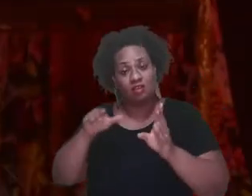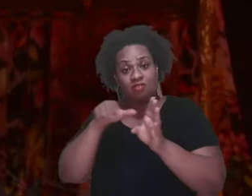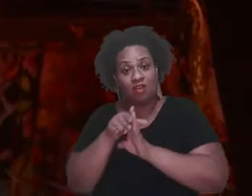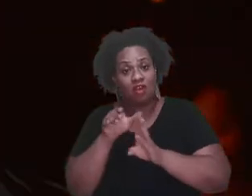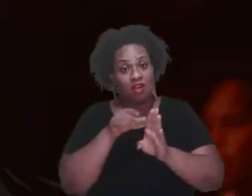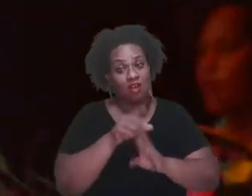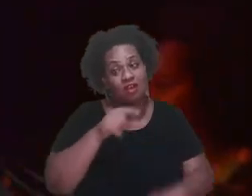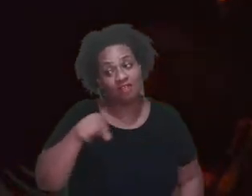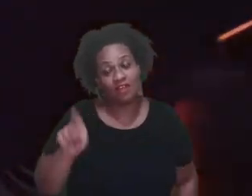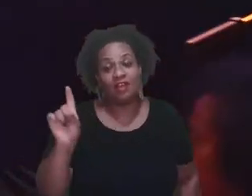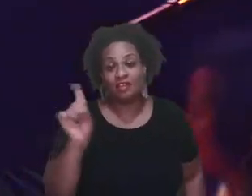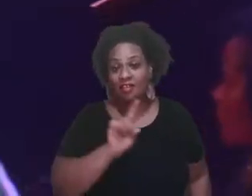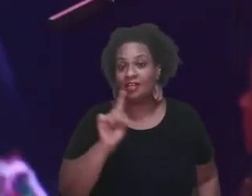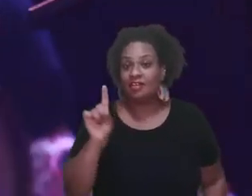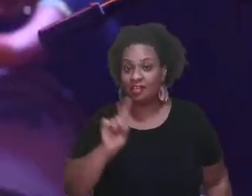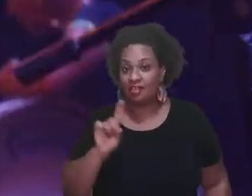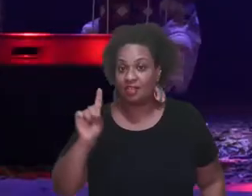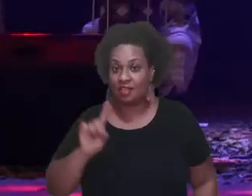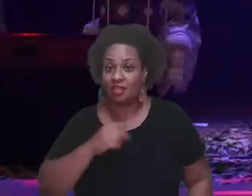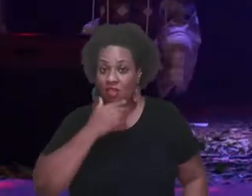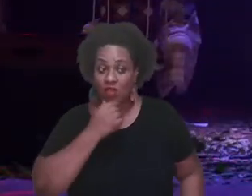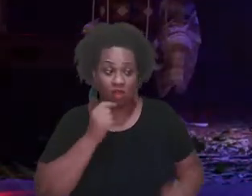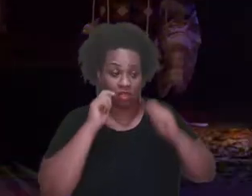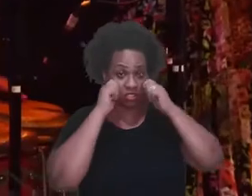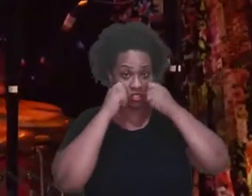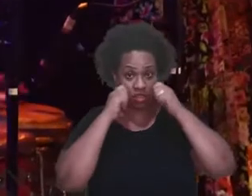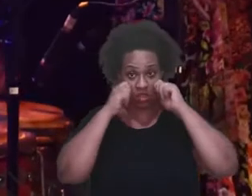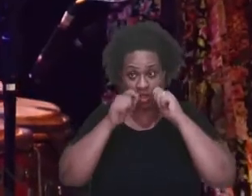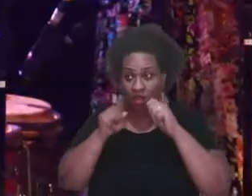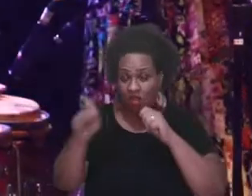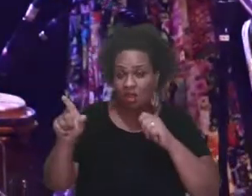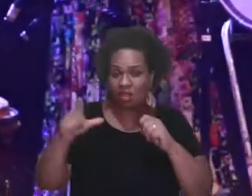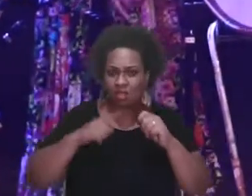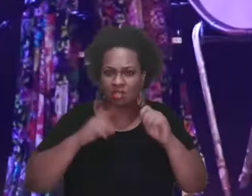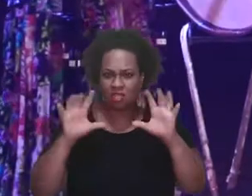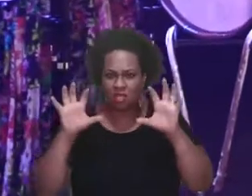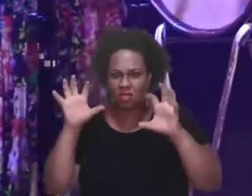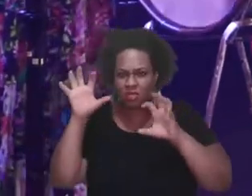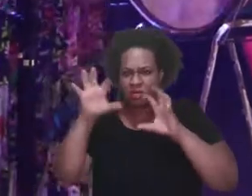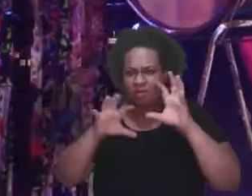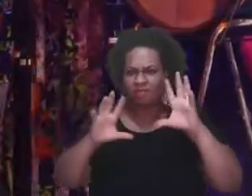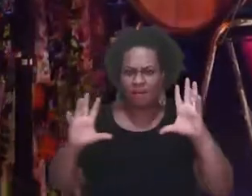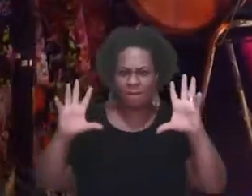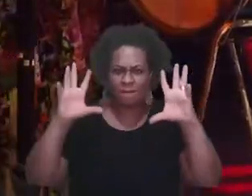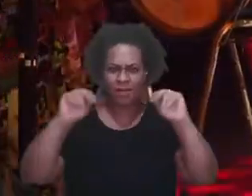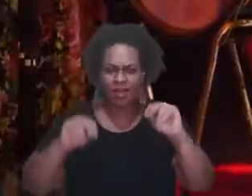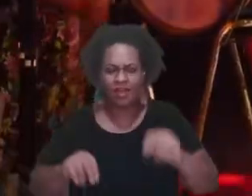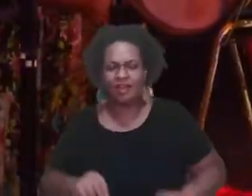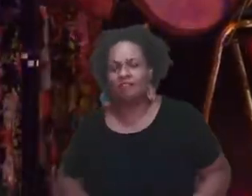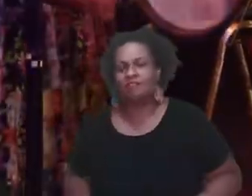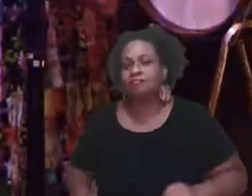se ver não vá você Mateus vai chorar pela tem uma coberta é um vídeo com ele pode pegar